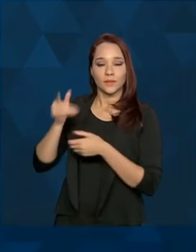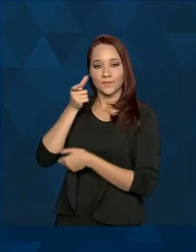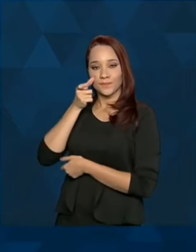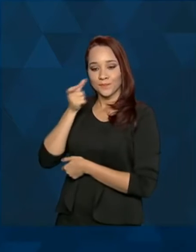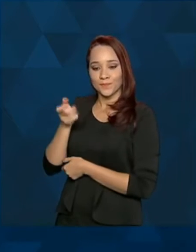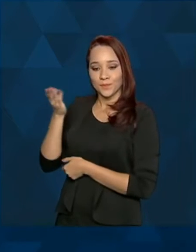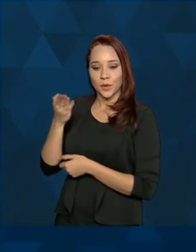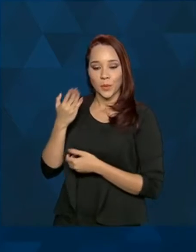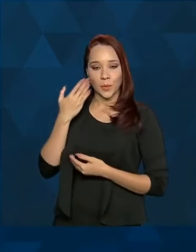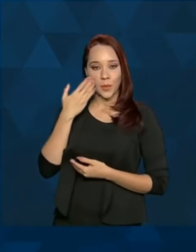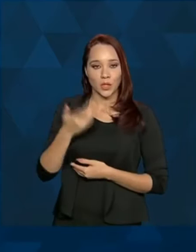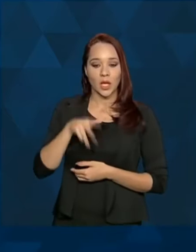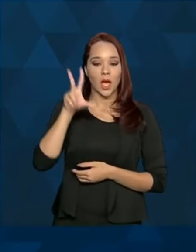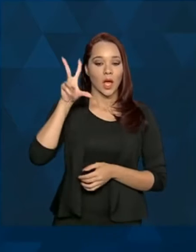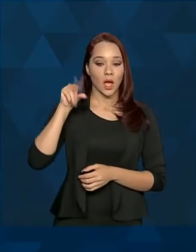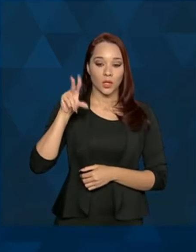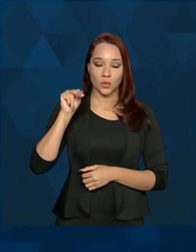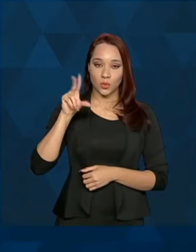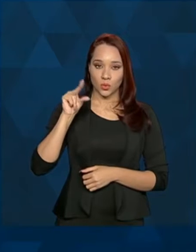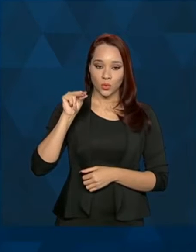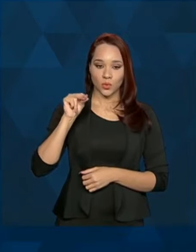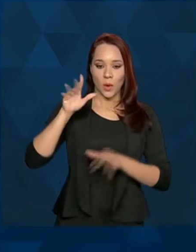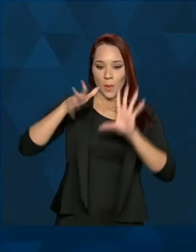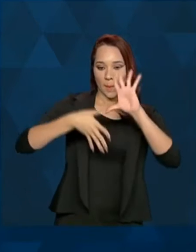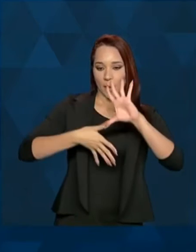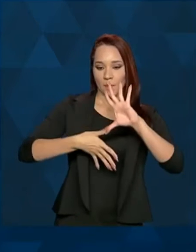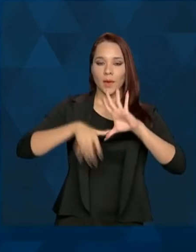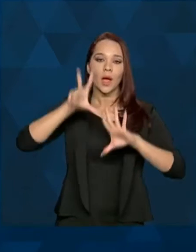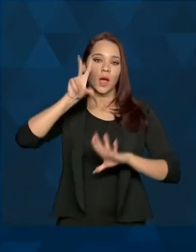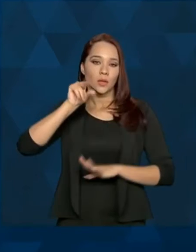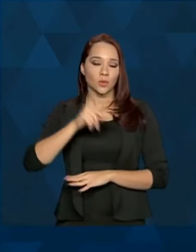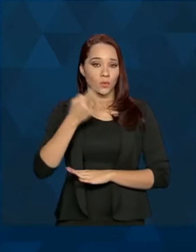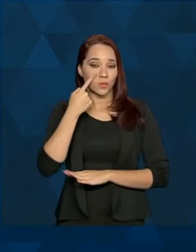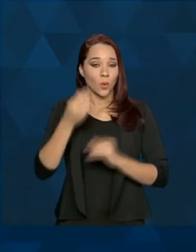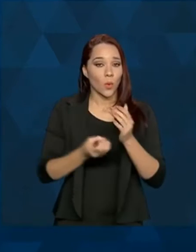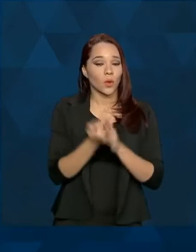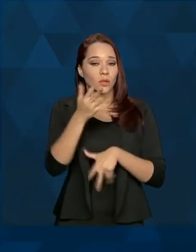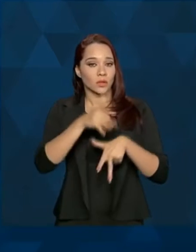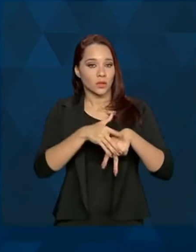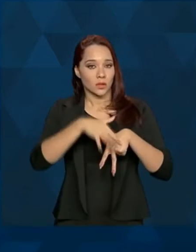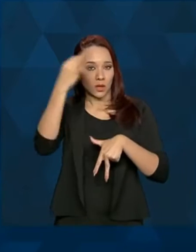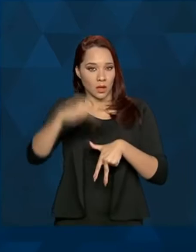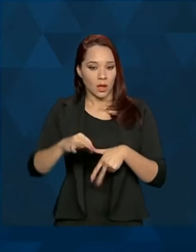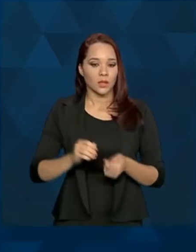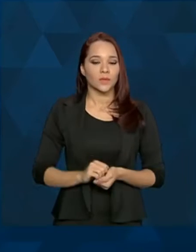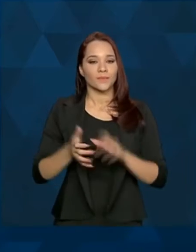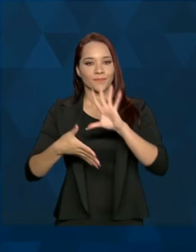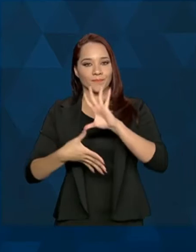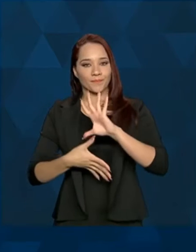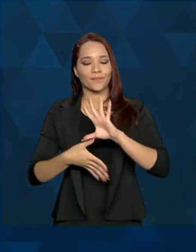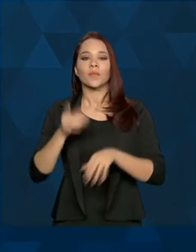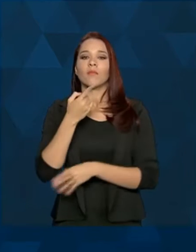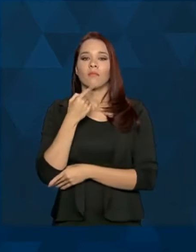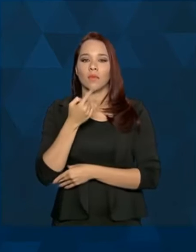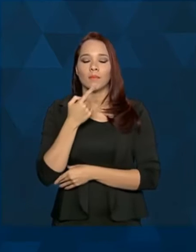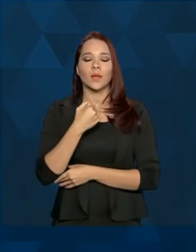no lado do azul, o mapinha de azul, ele fala do quantitativo de casos, e do mapinha de vermelho está